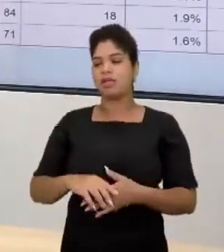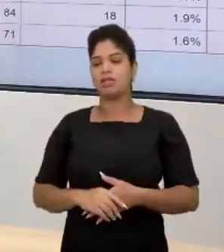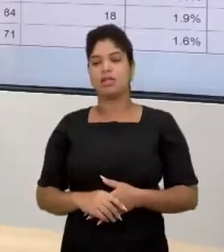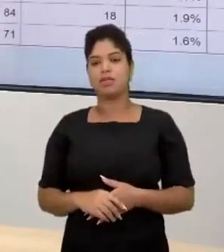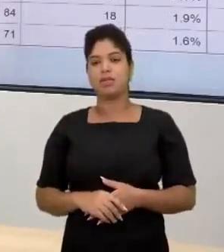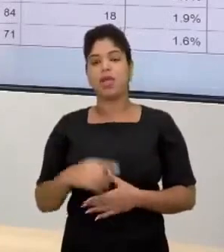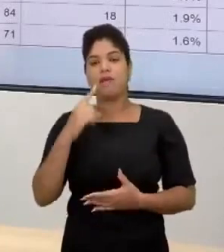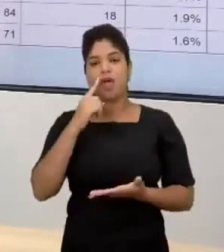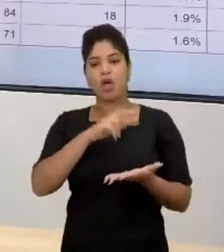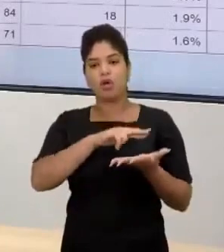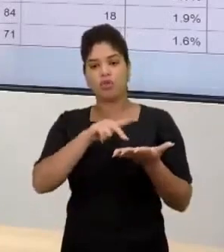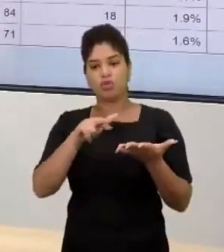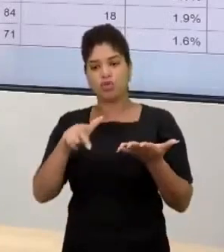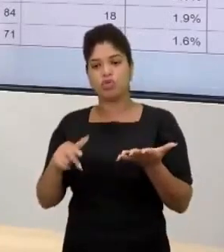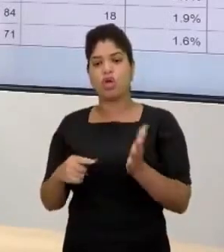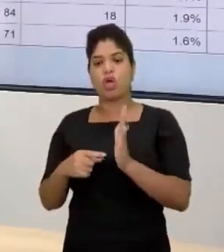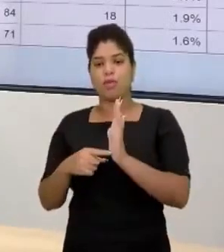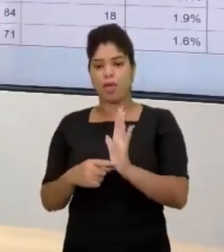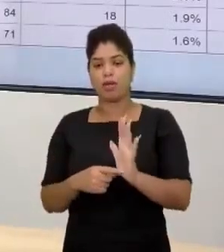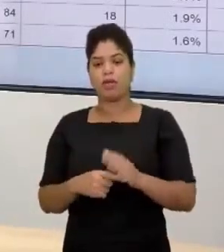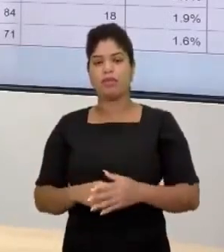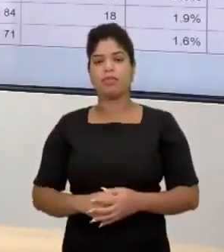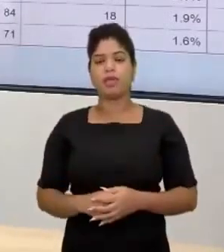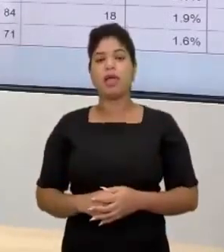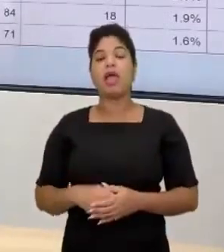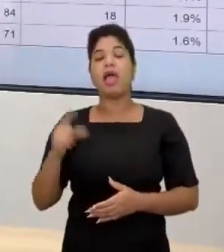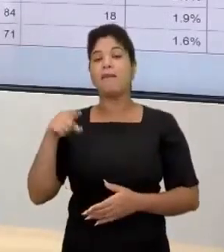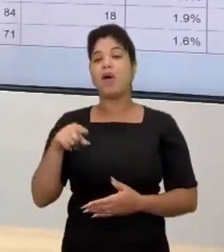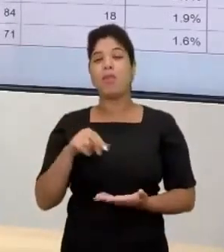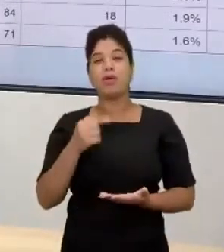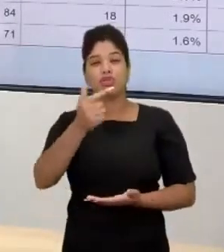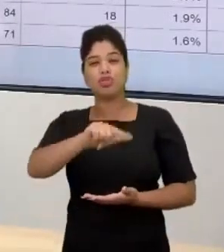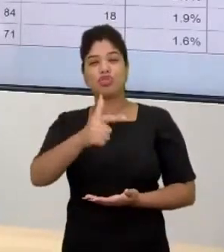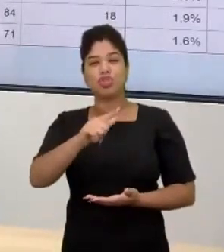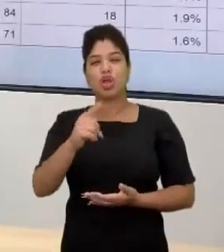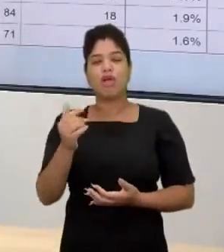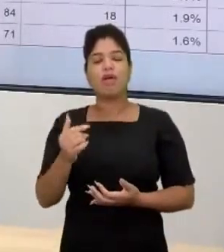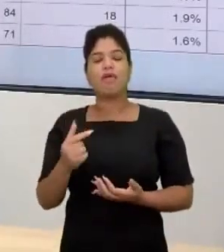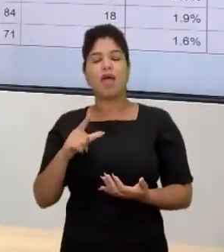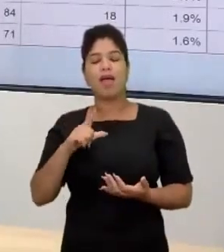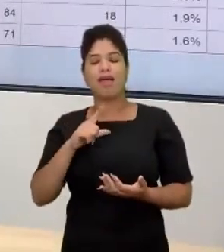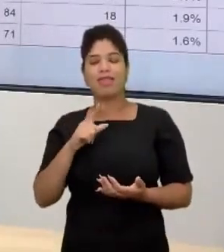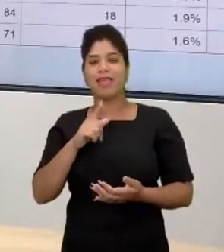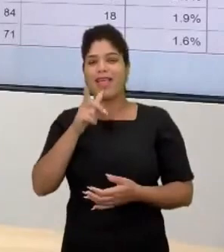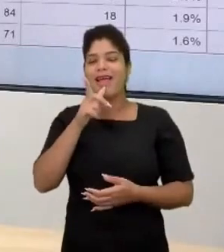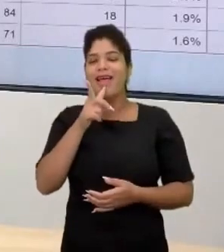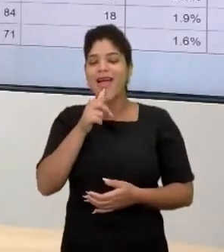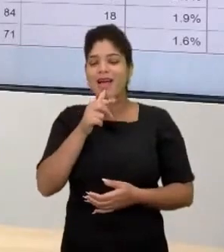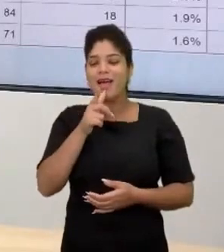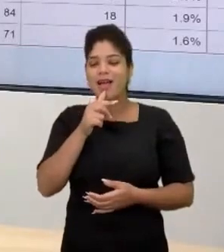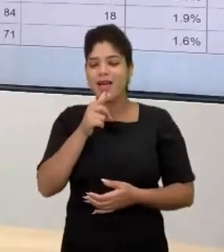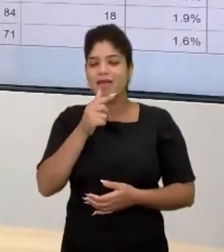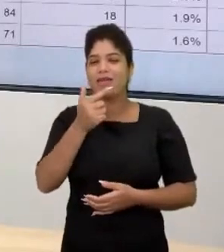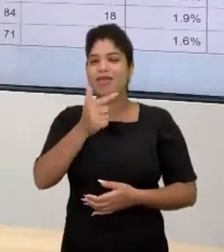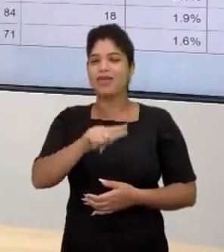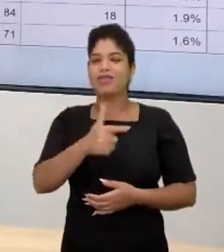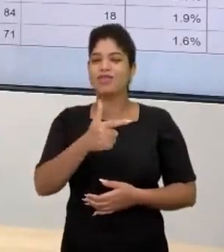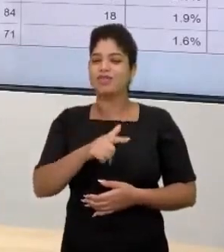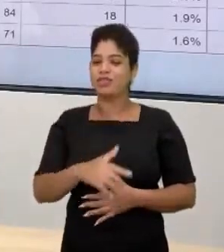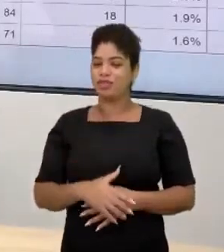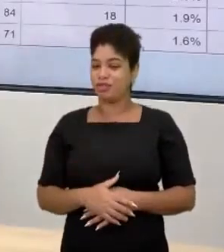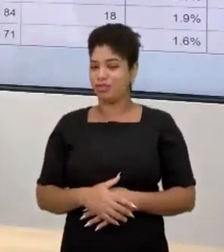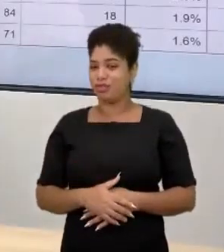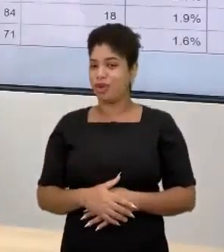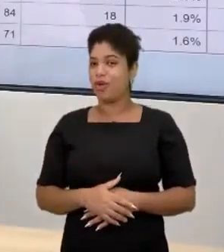vai terminar, é uma fonte renovável e eterna que nós temos aqui, não é uma